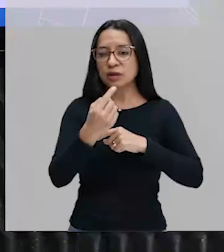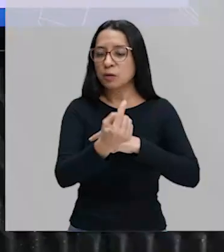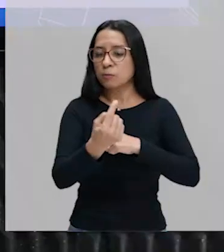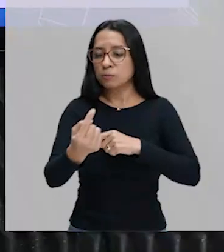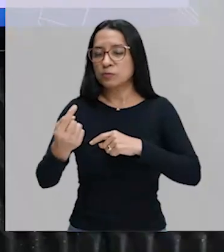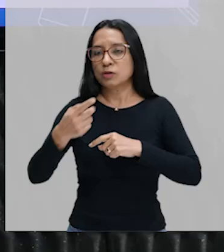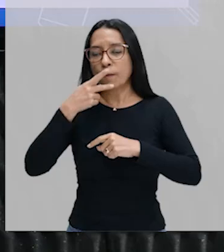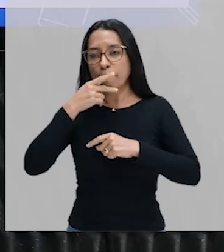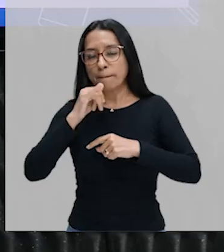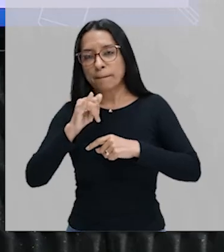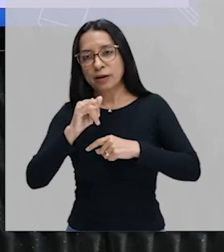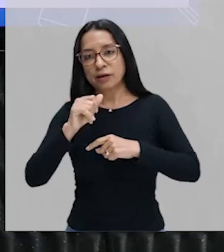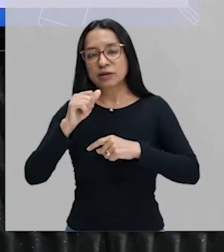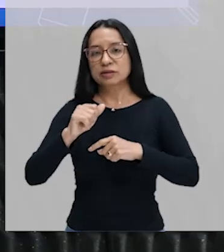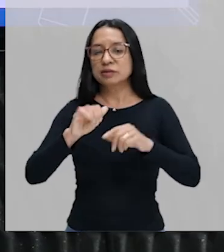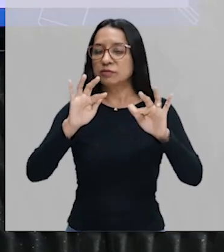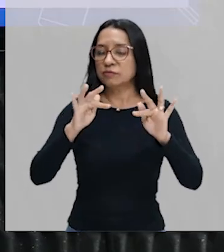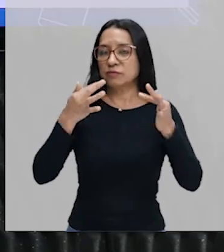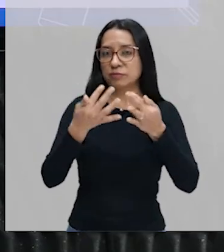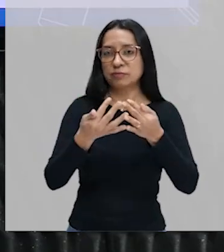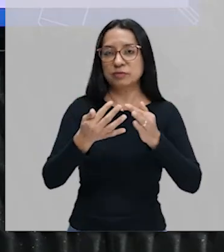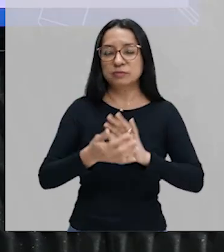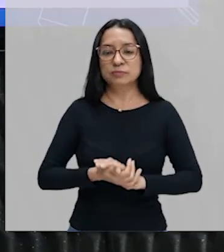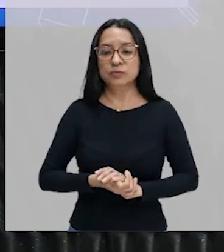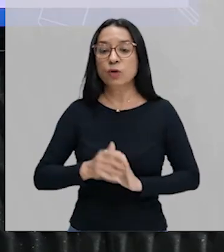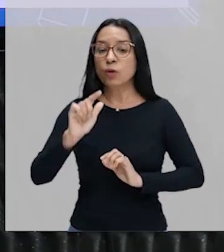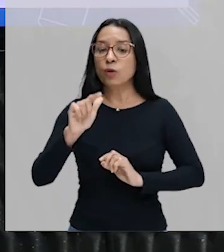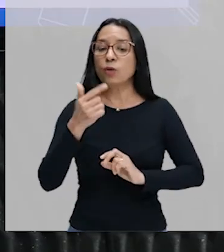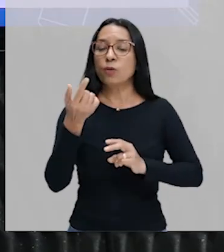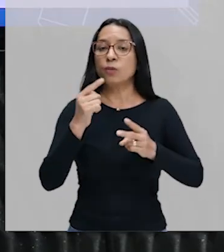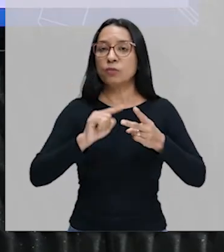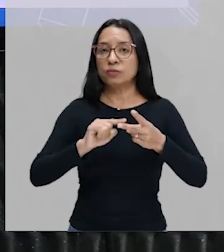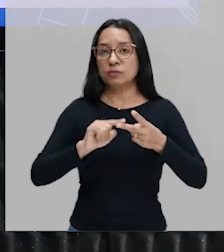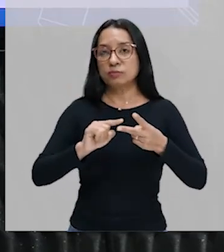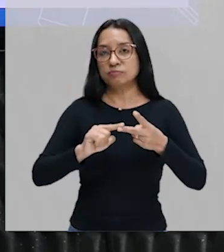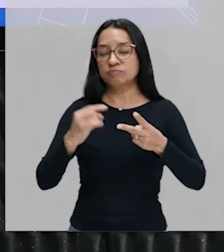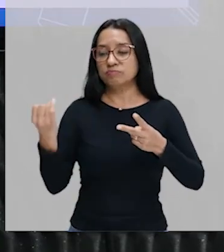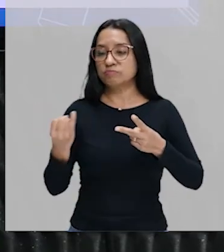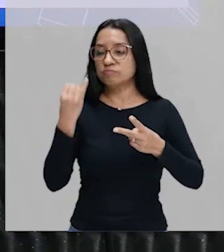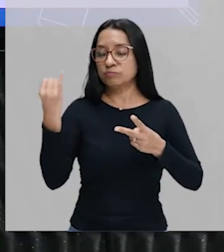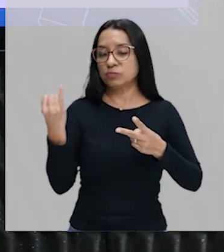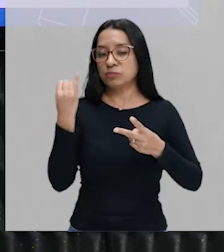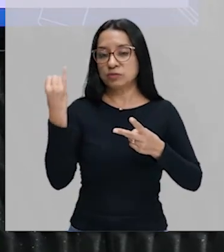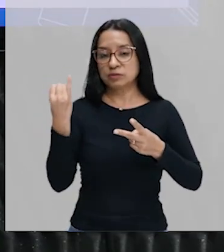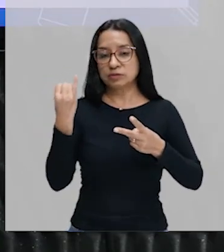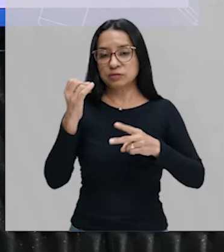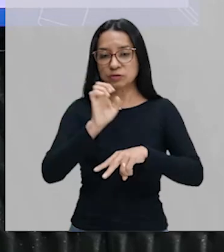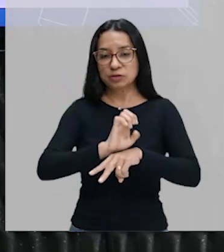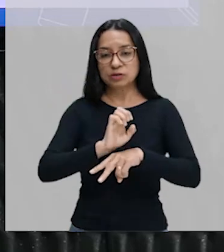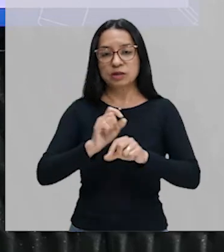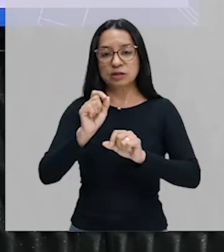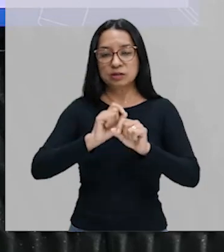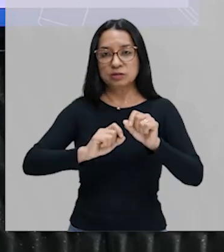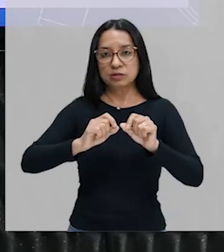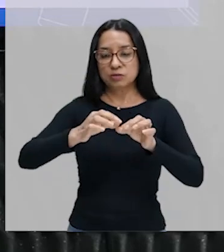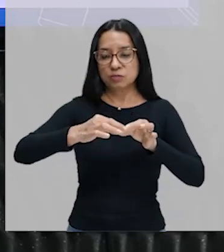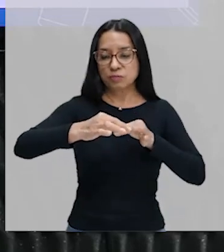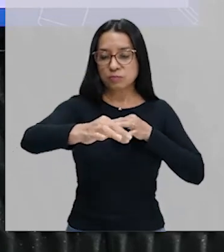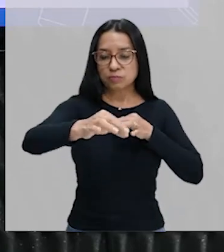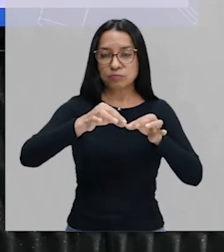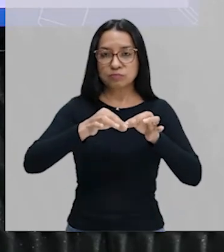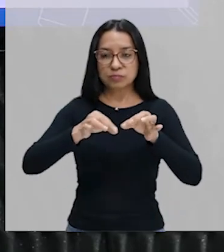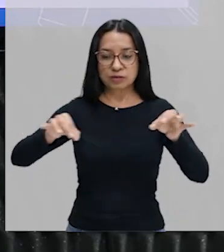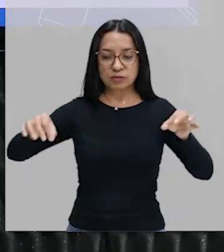são seus pais, é a sua família, é a minha família. Um outro elemento fundamental, galera, tá, do Estado é o seu